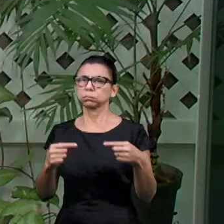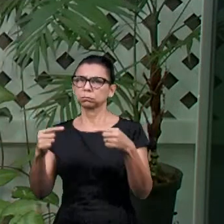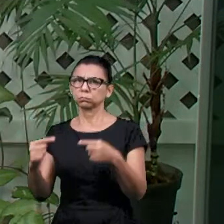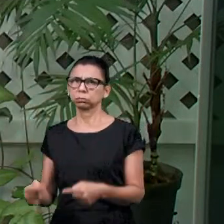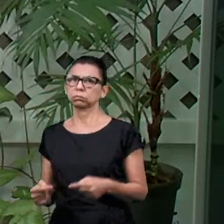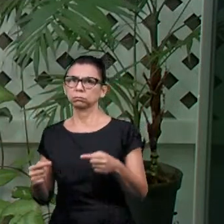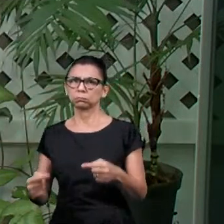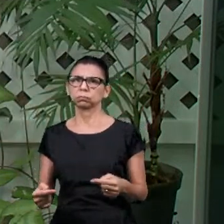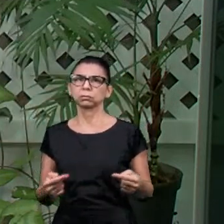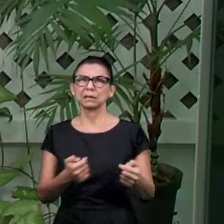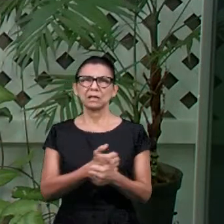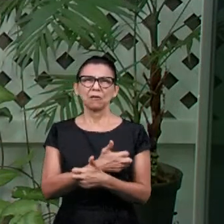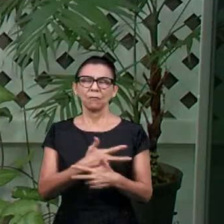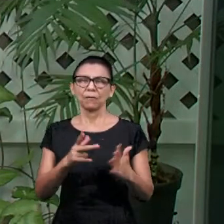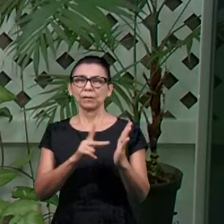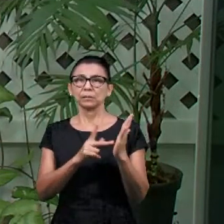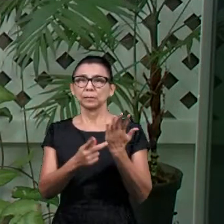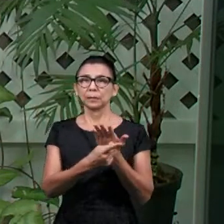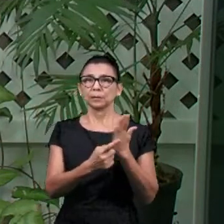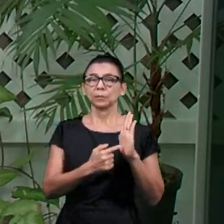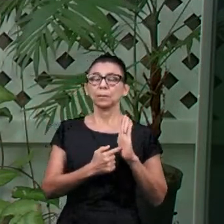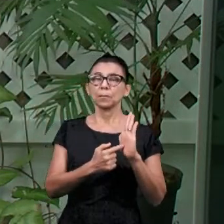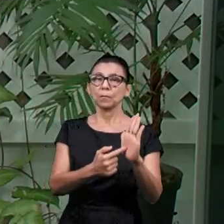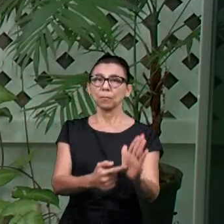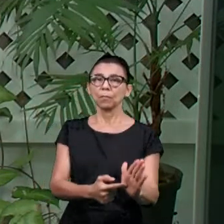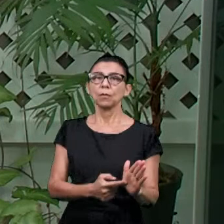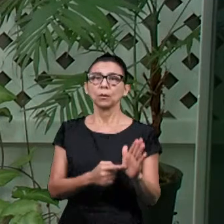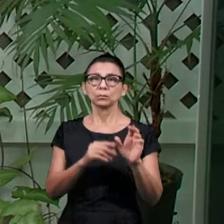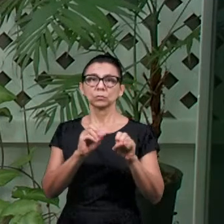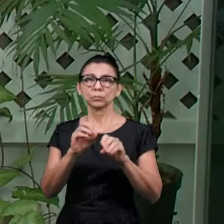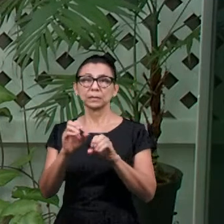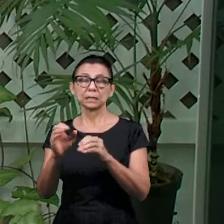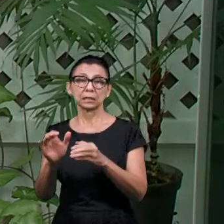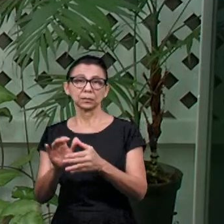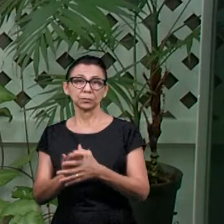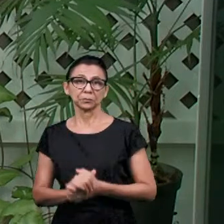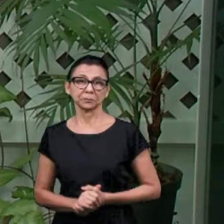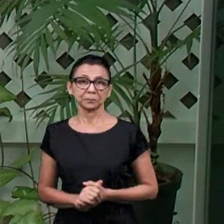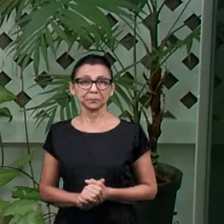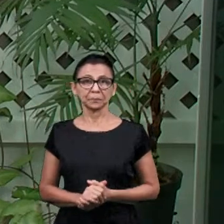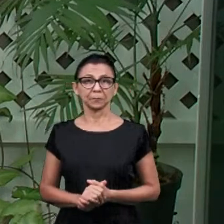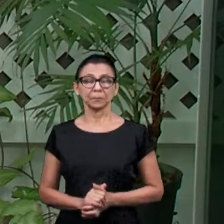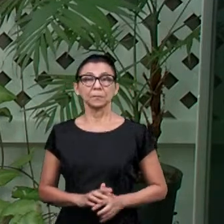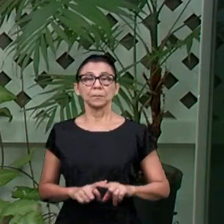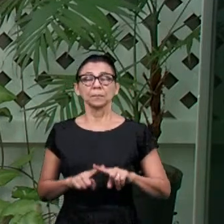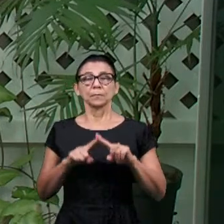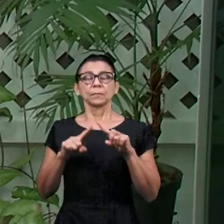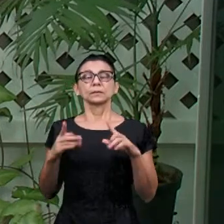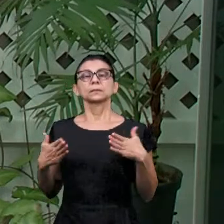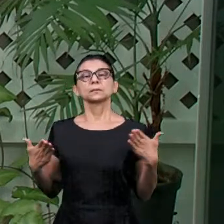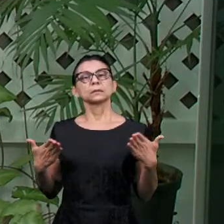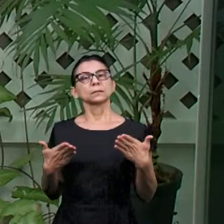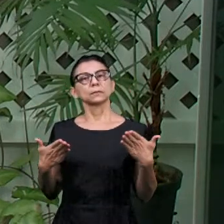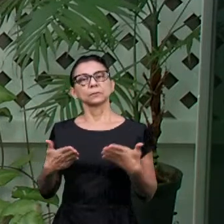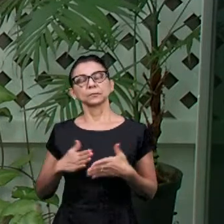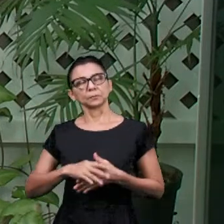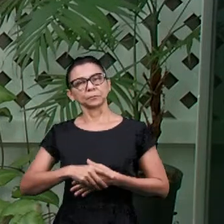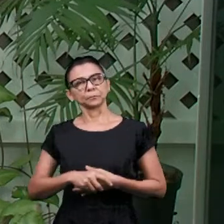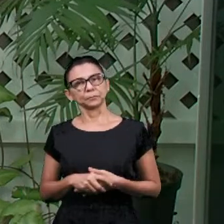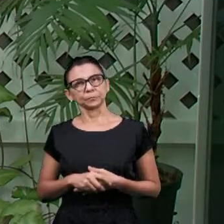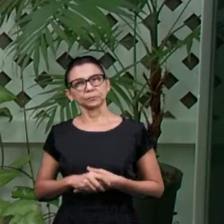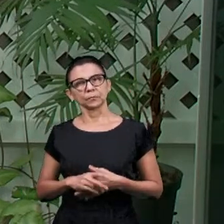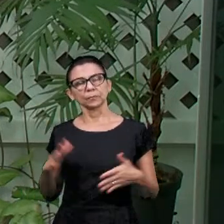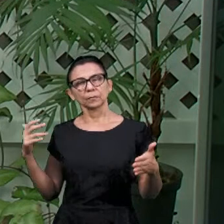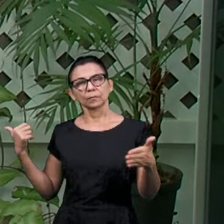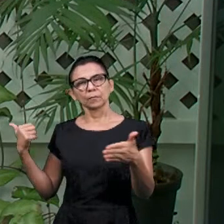joio que apareceu, o inimigo que não deixou crescer a semente. Mas agora, já no